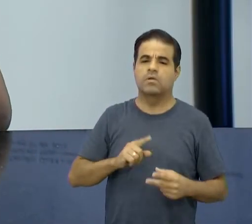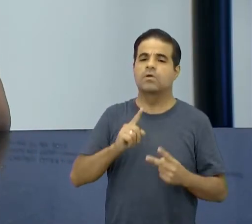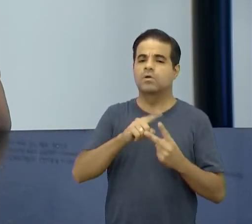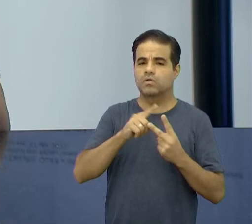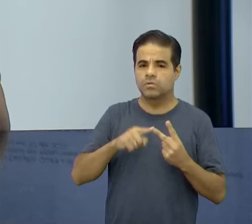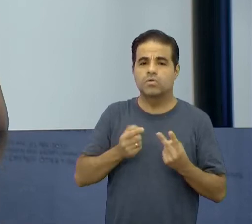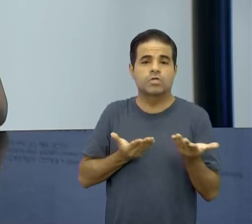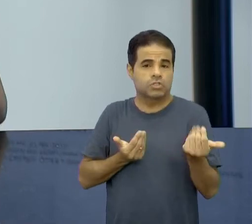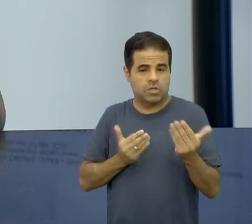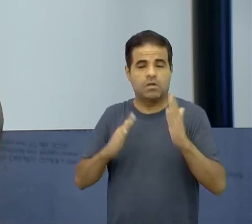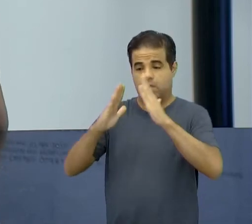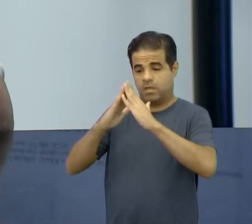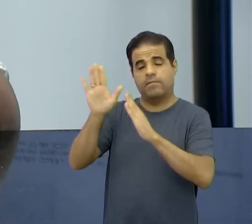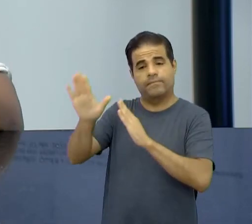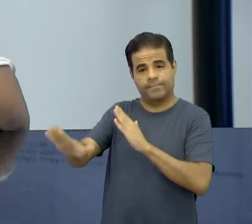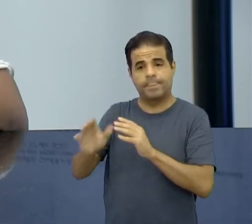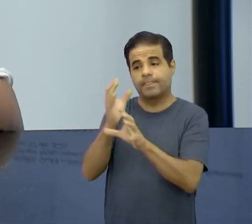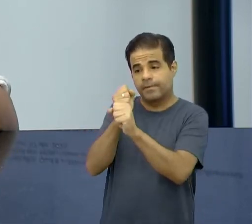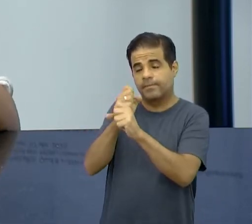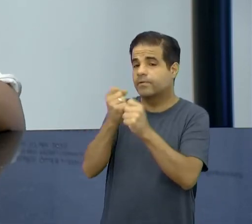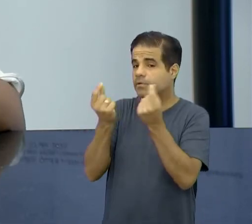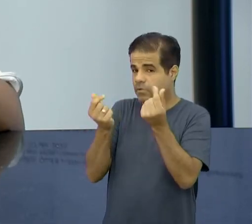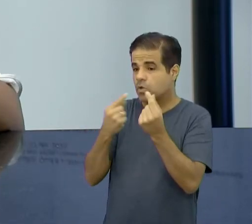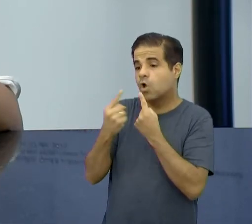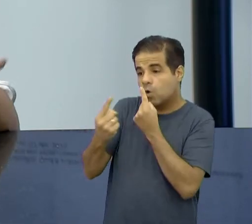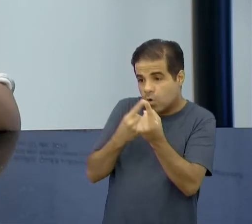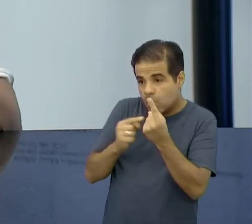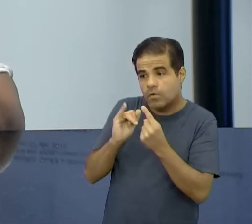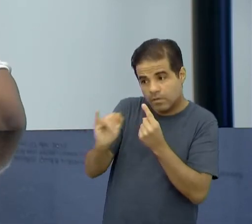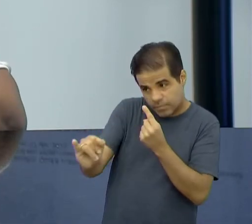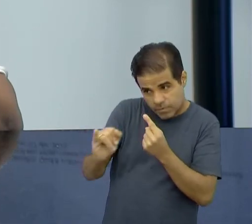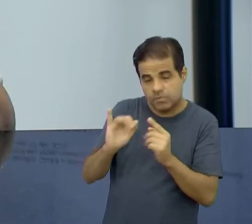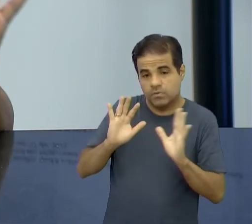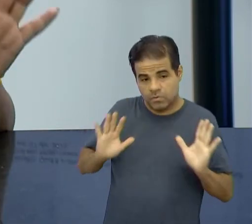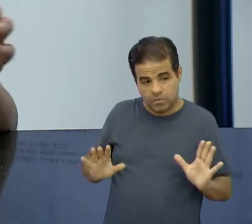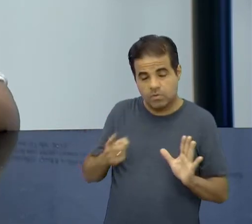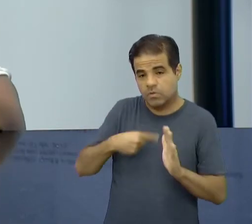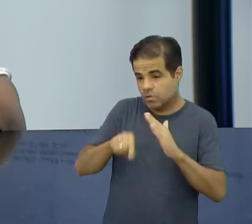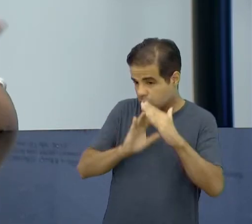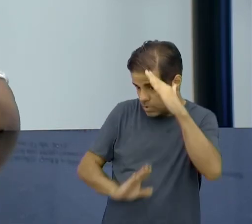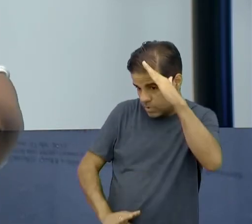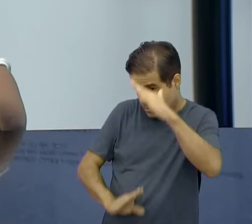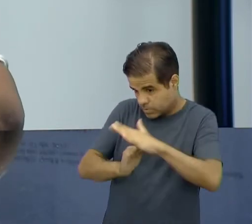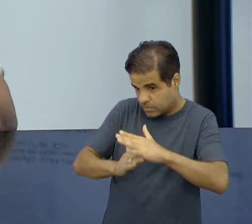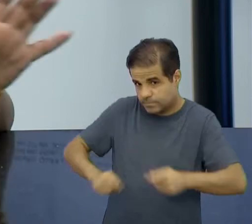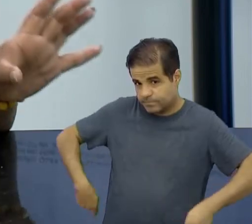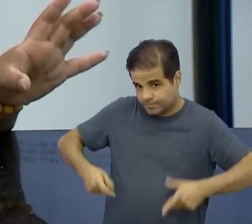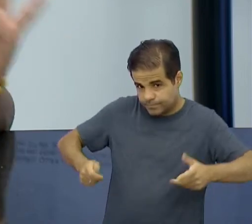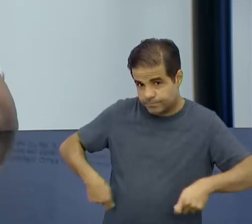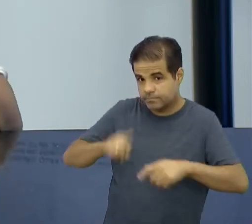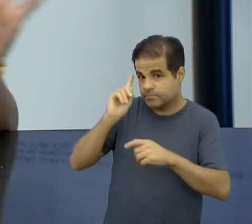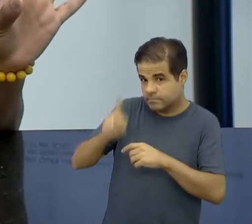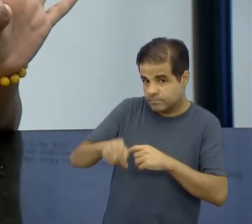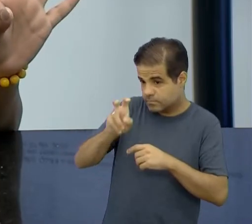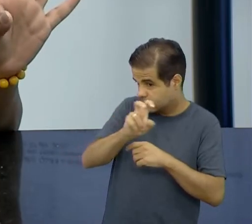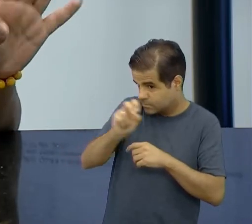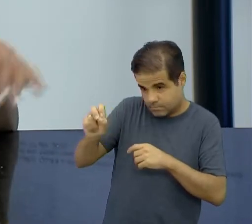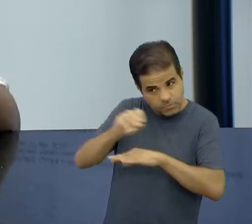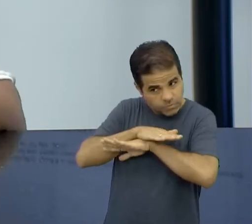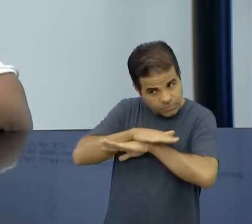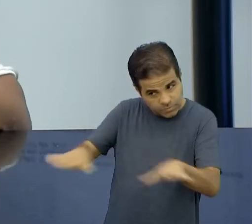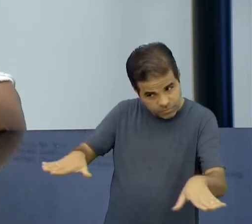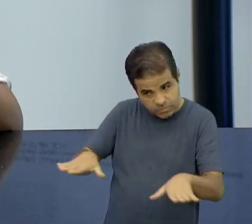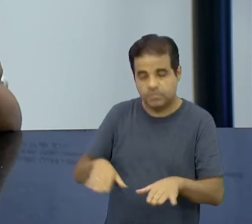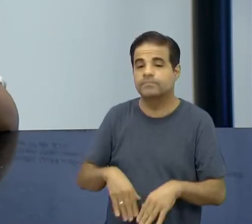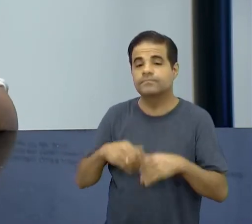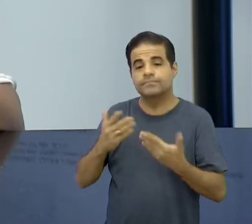2 jovens em casa, esse orçamento eu sempre converso com eles. Olha, nosso limite para o gasto aqui é 1.500. É isso.